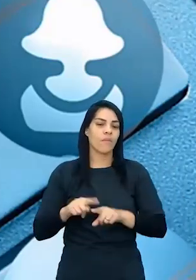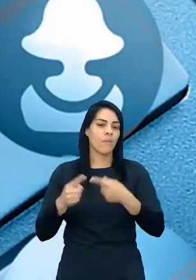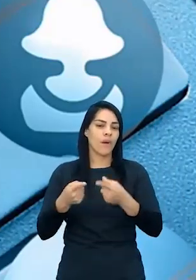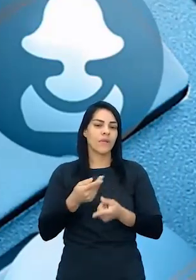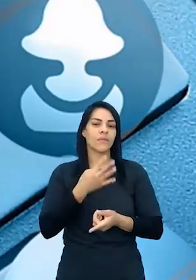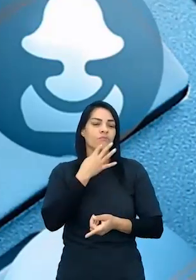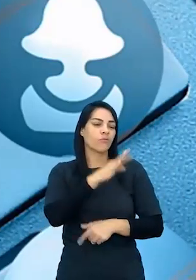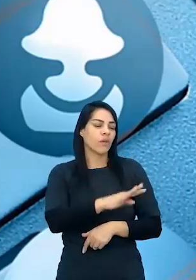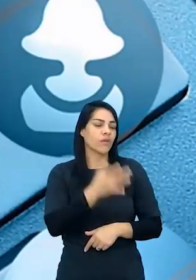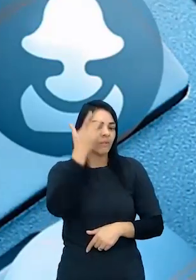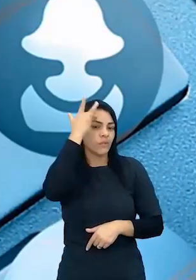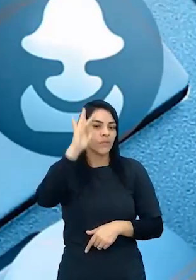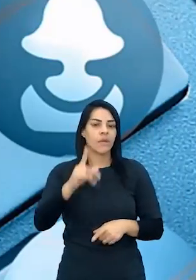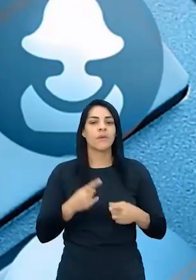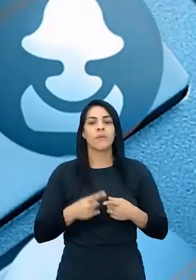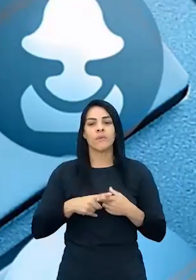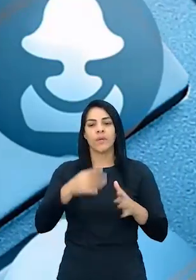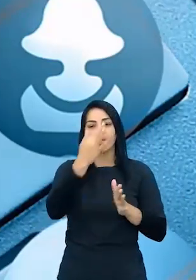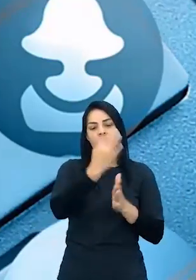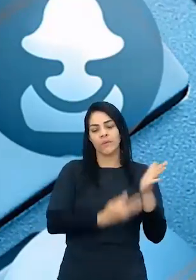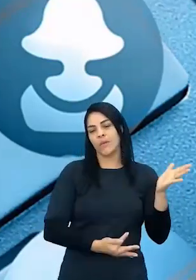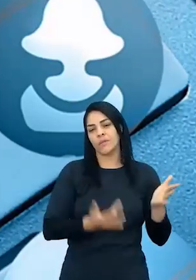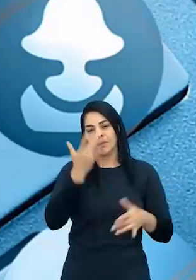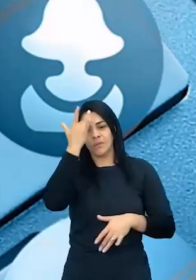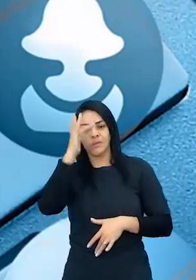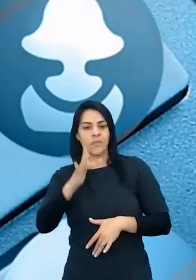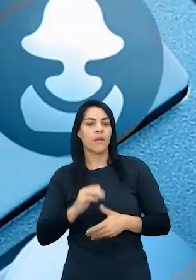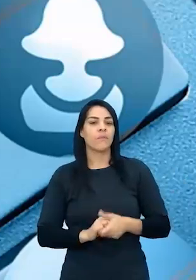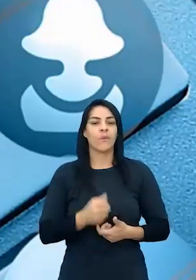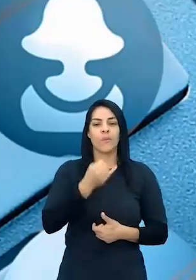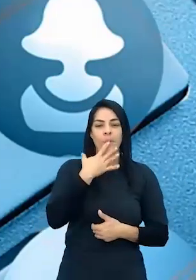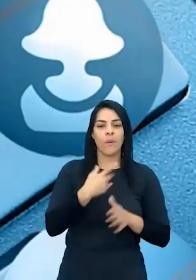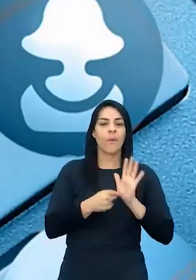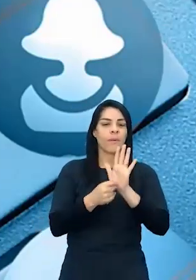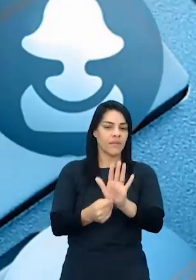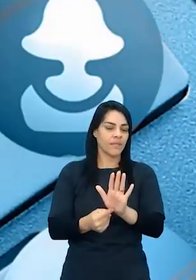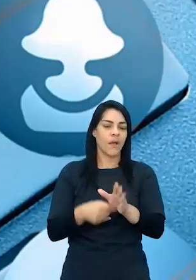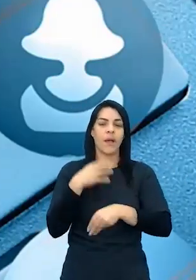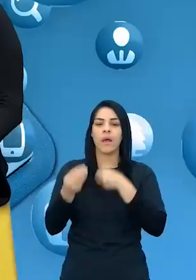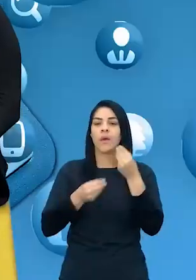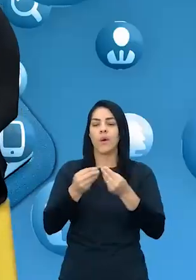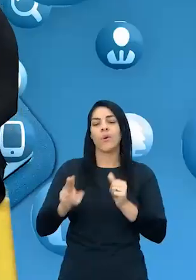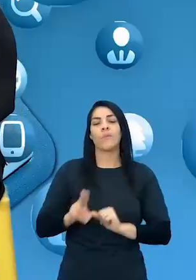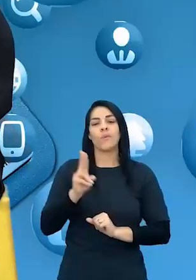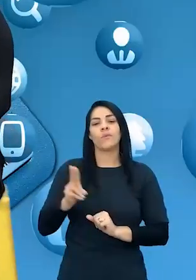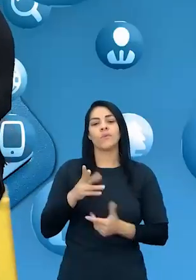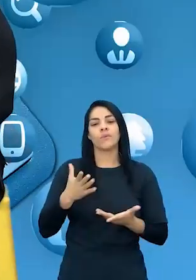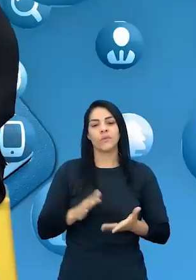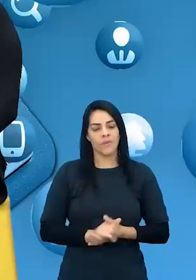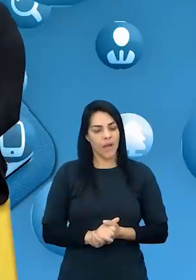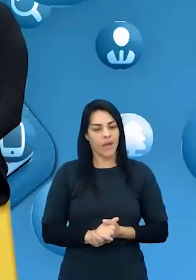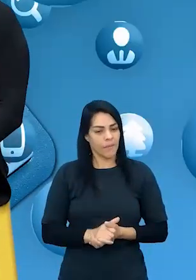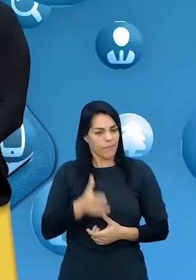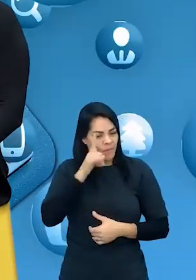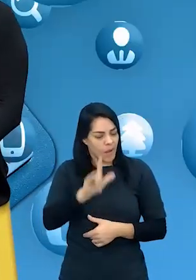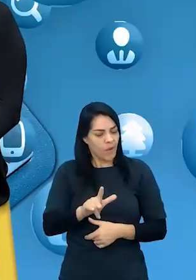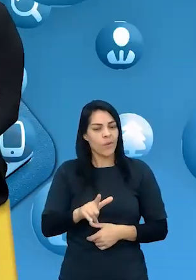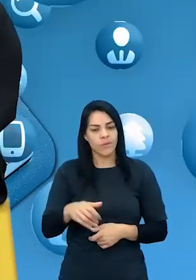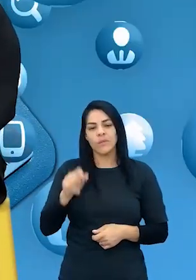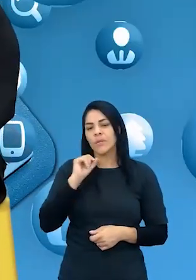simples texto no Word, desconhece fazer uma boa apresentação no PPT. Ou como usar essa ferramenta, né? Esse game, para que ele